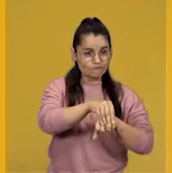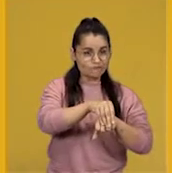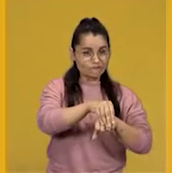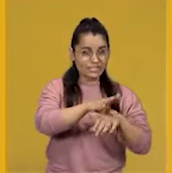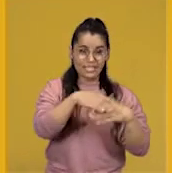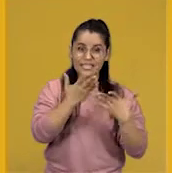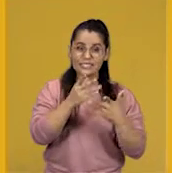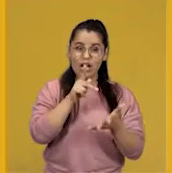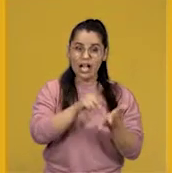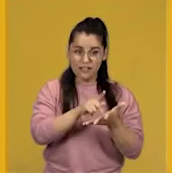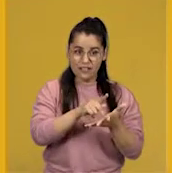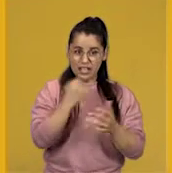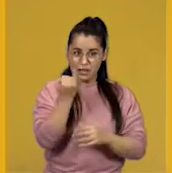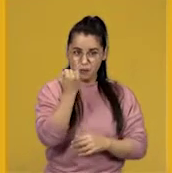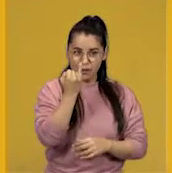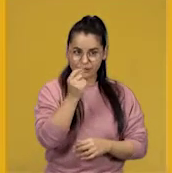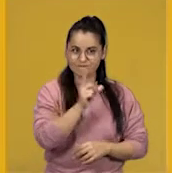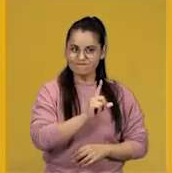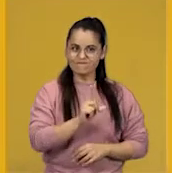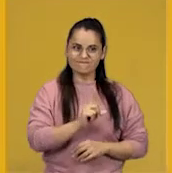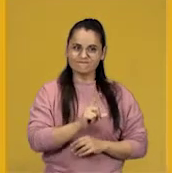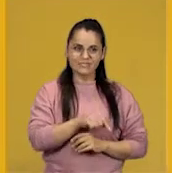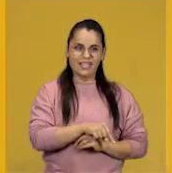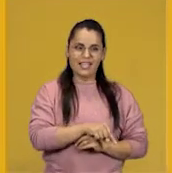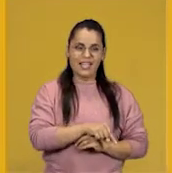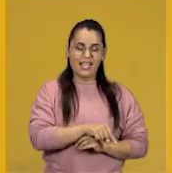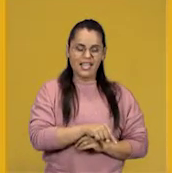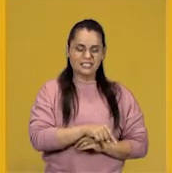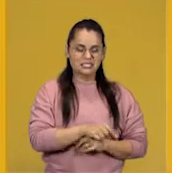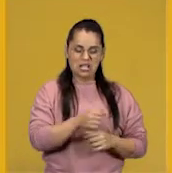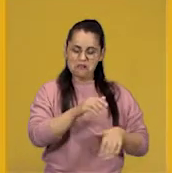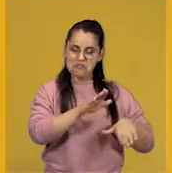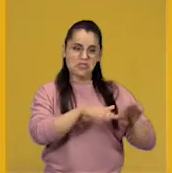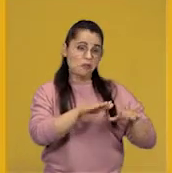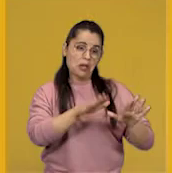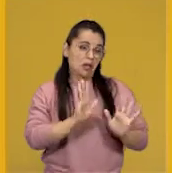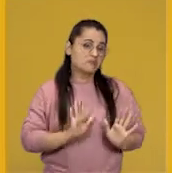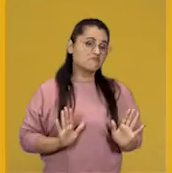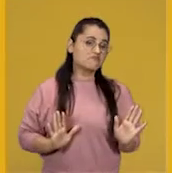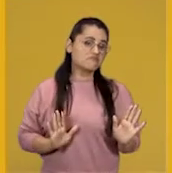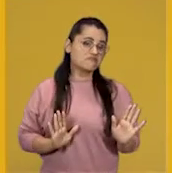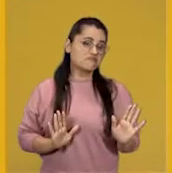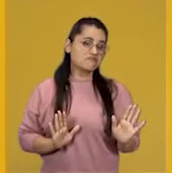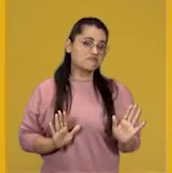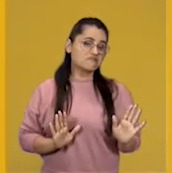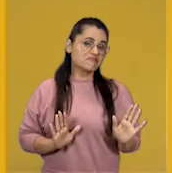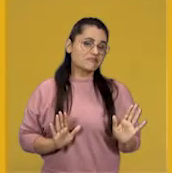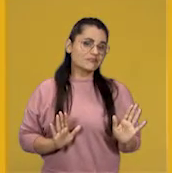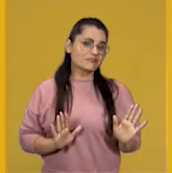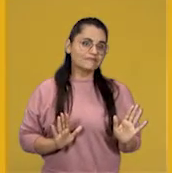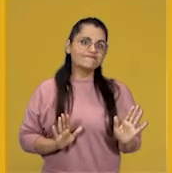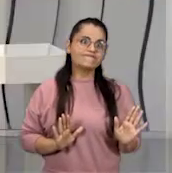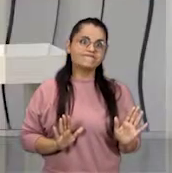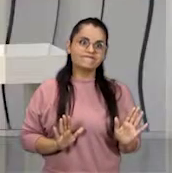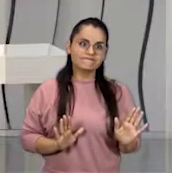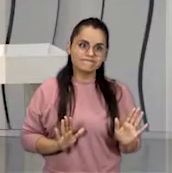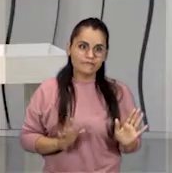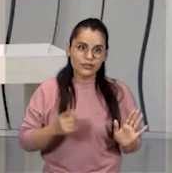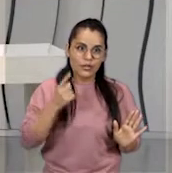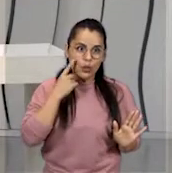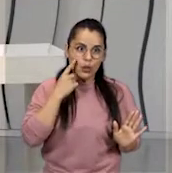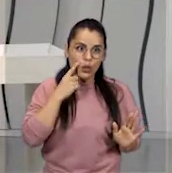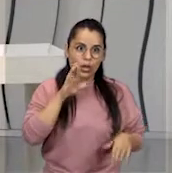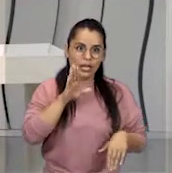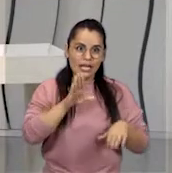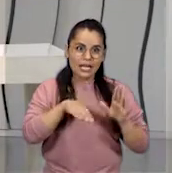utilidade, a verdade aqui, gente, é muito importante vocês saberem, é relativa. Então, nós estamos falando aqui de um relativismo de